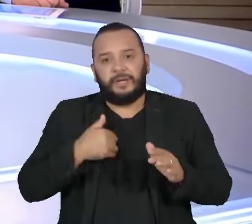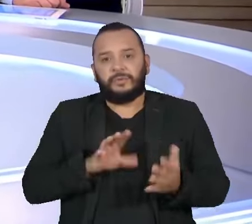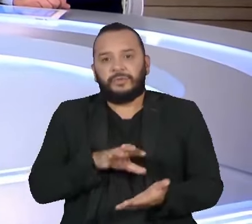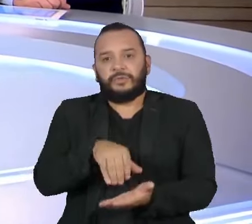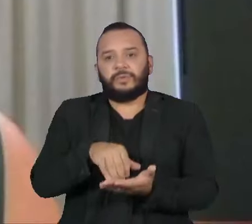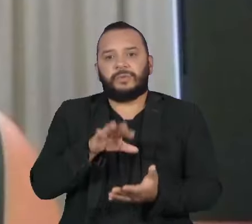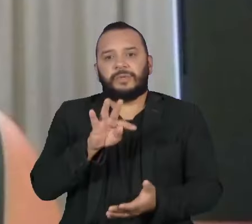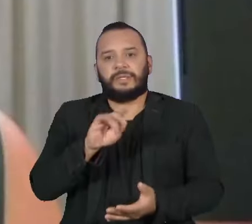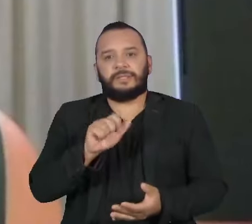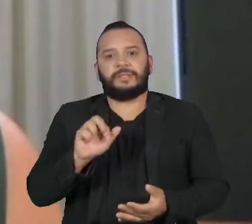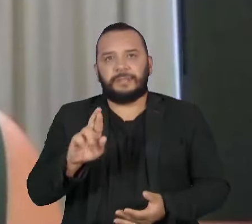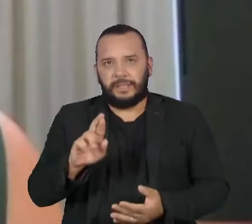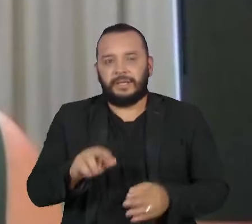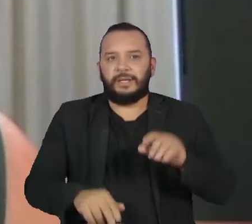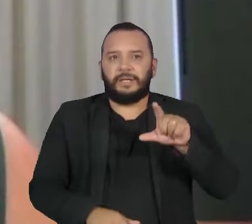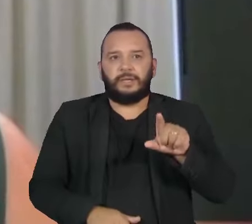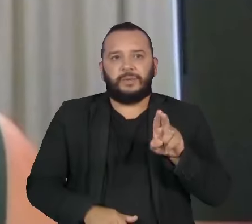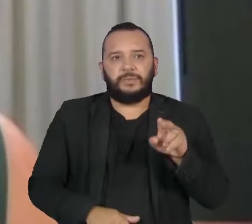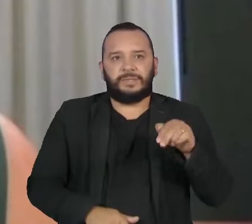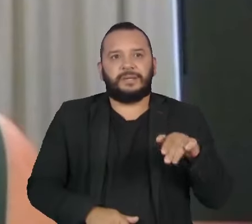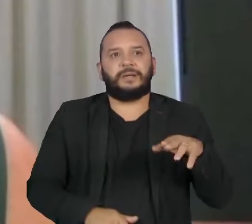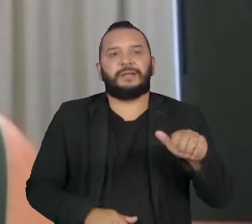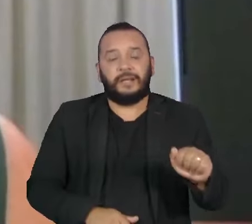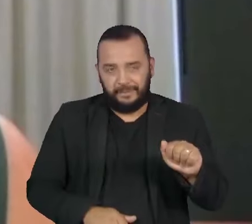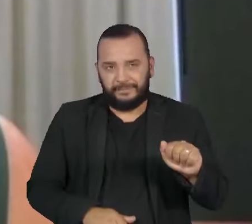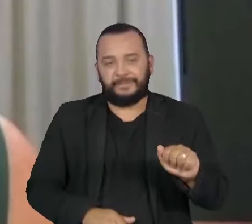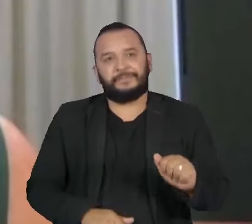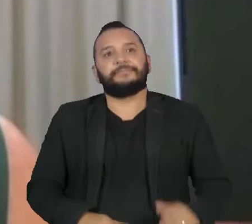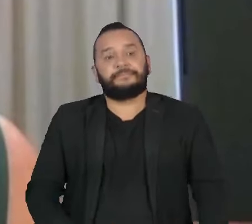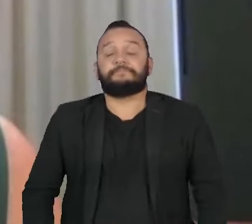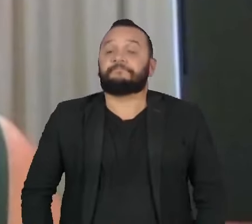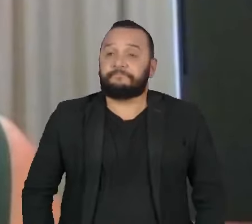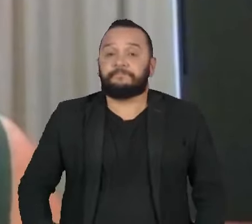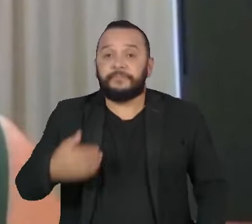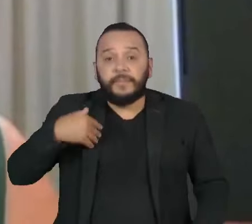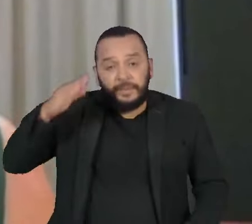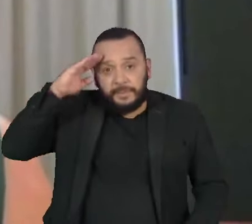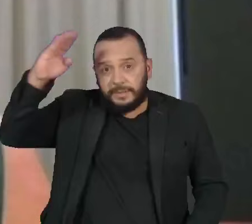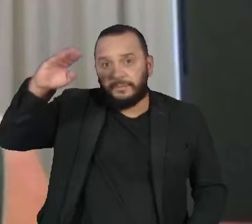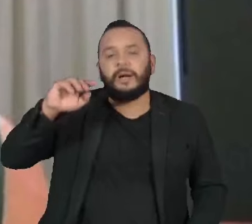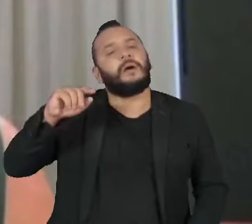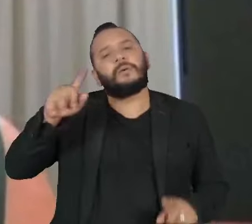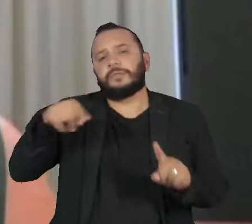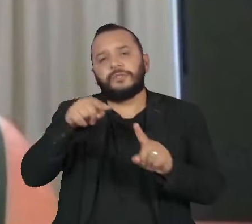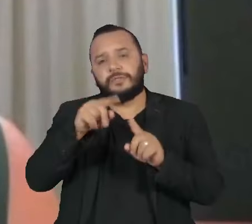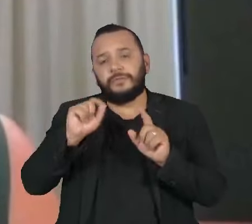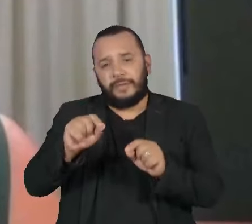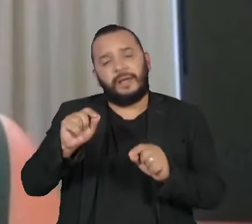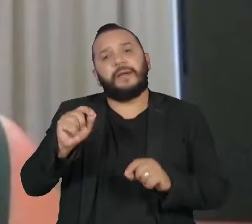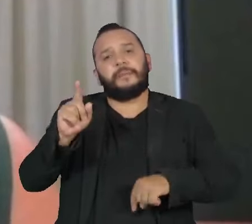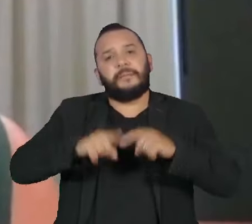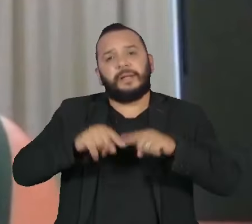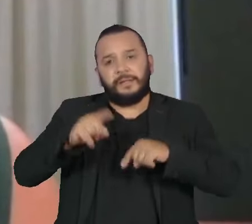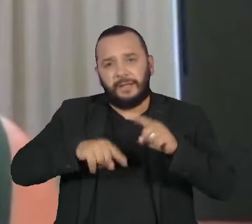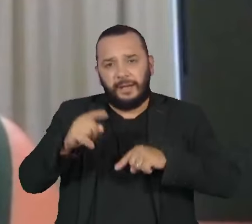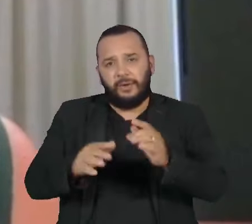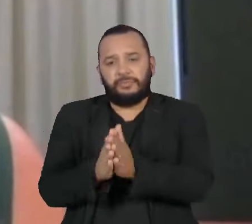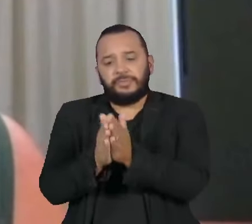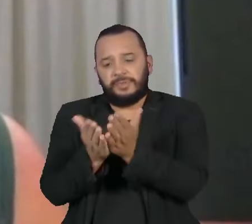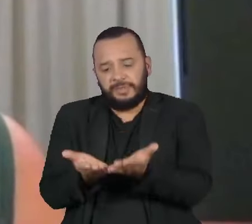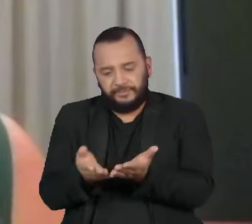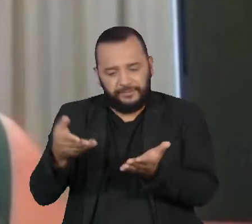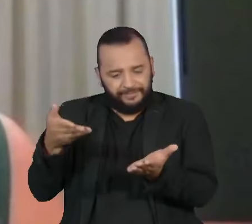Alain. A principal função é trazer um material para a sala de aula que seja um material